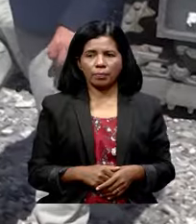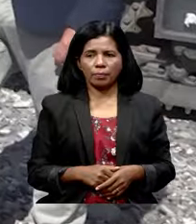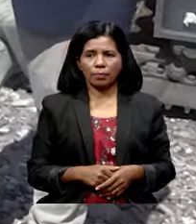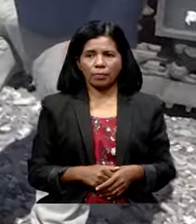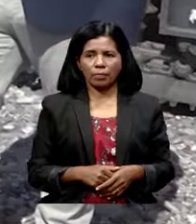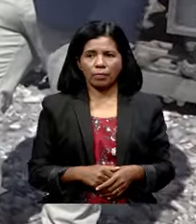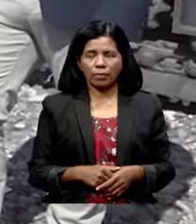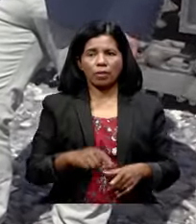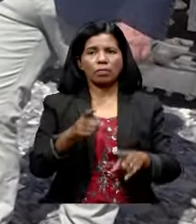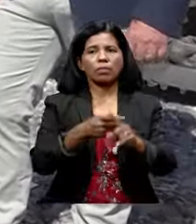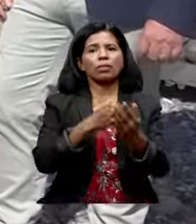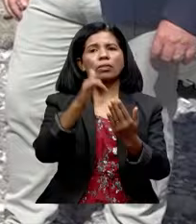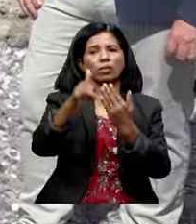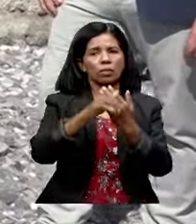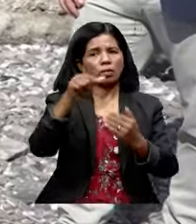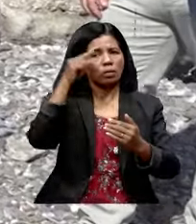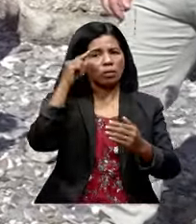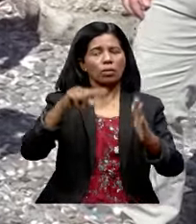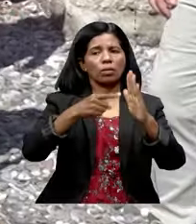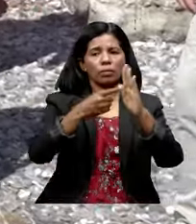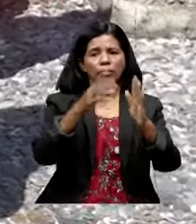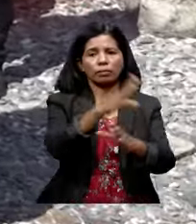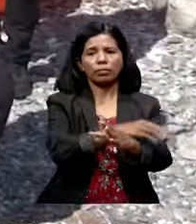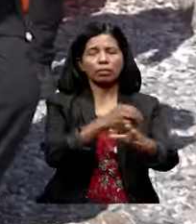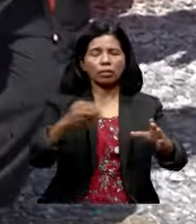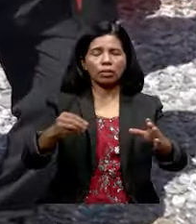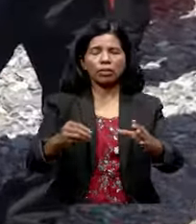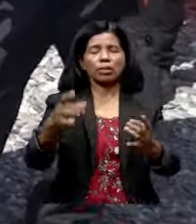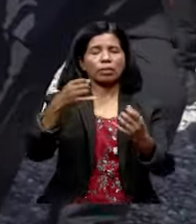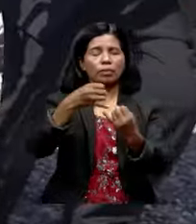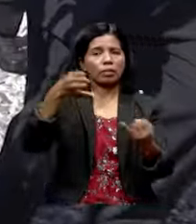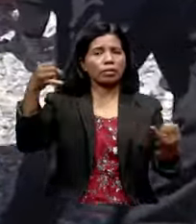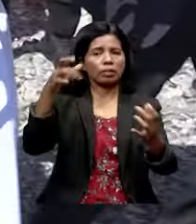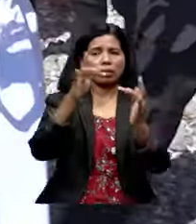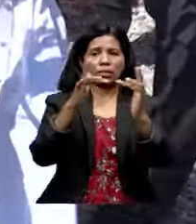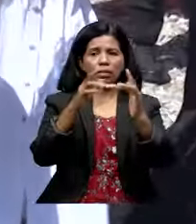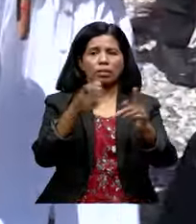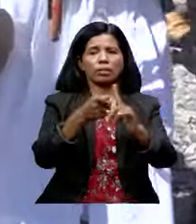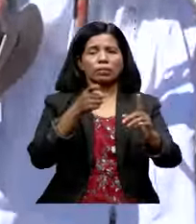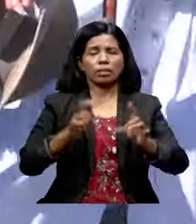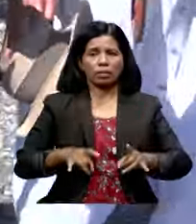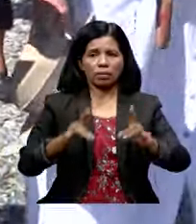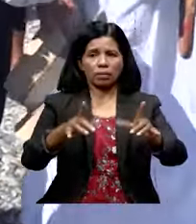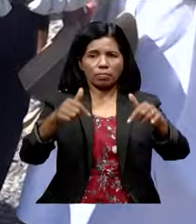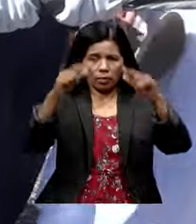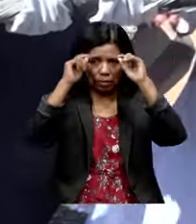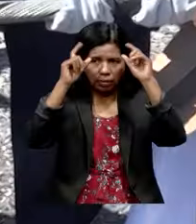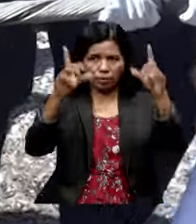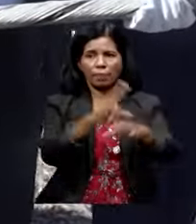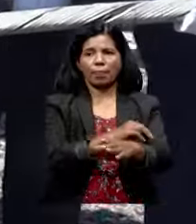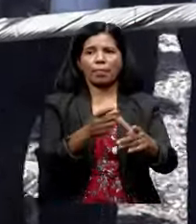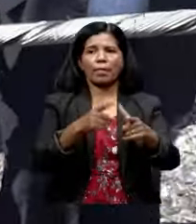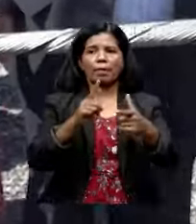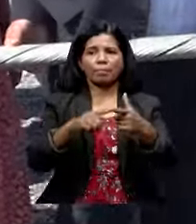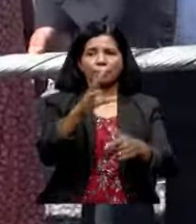Ia fulan junho foi na Leste, né? Governo Ahu lança cabo submarino fibra ótica de Bé Magdada, Rússia, Austrália, mais Timor-Leste. Instalação cabo submarino